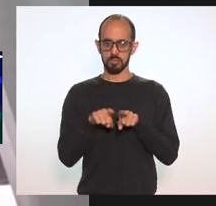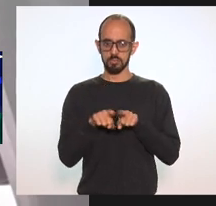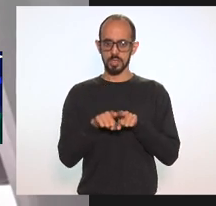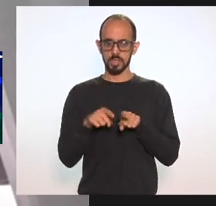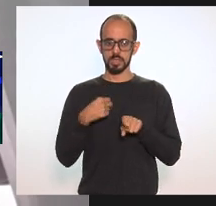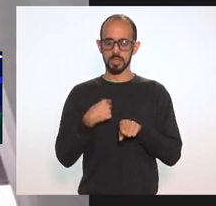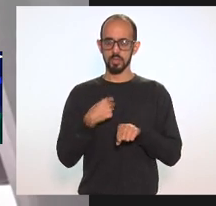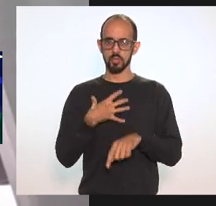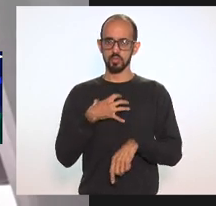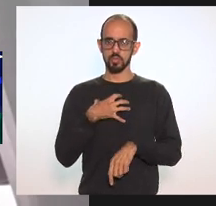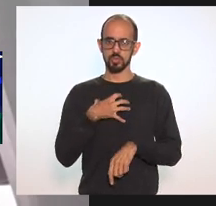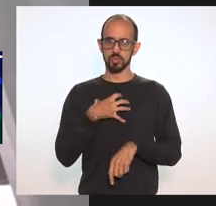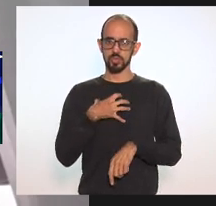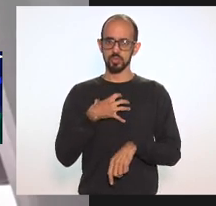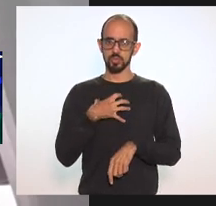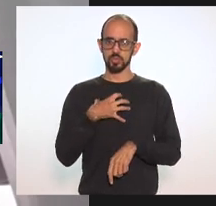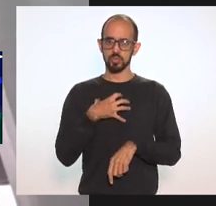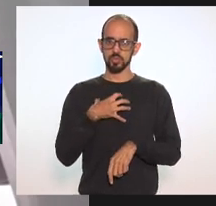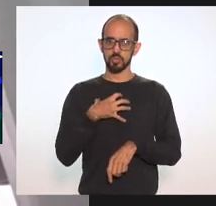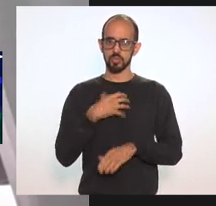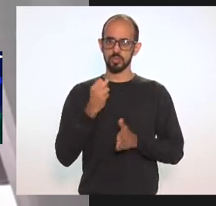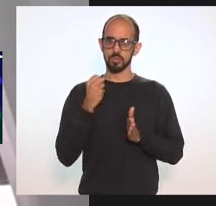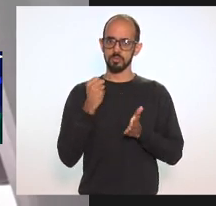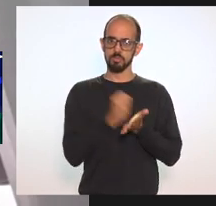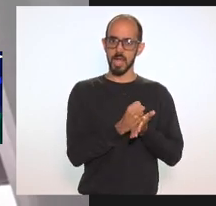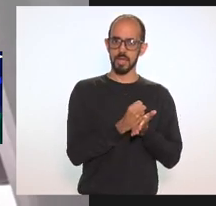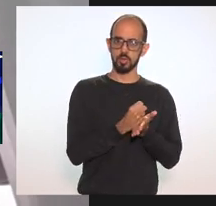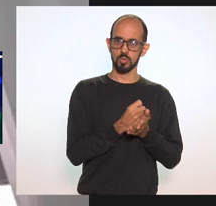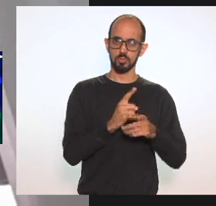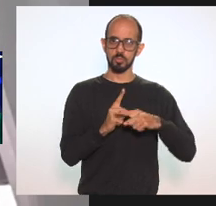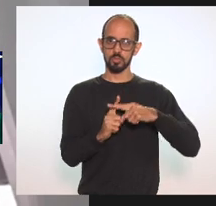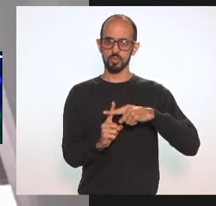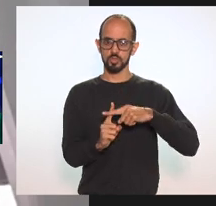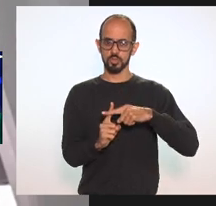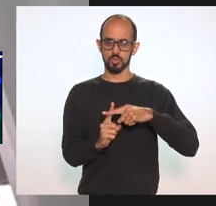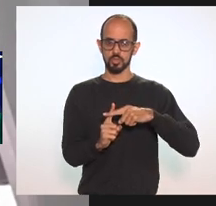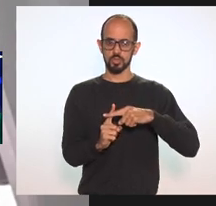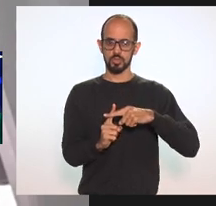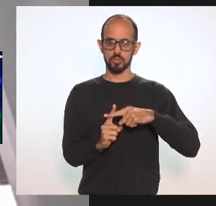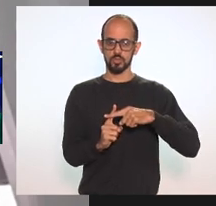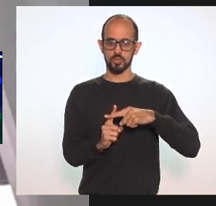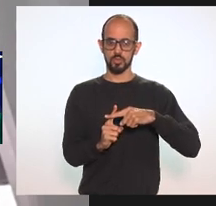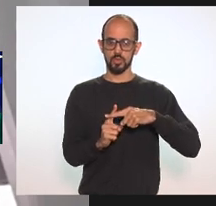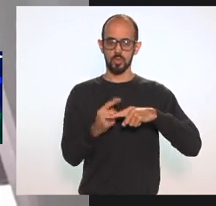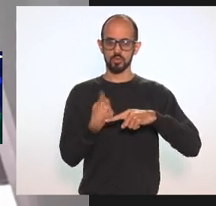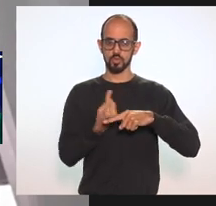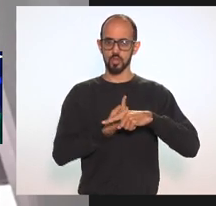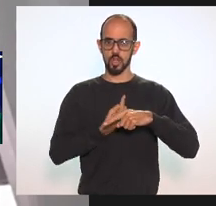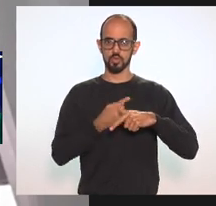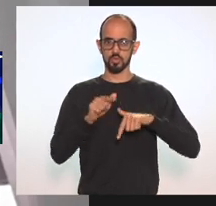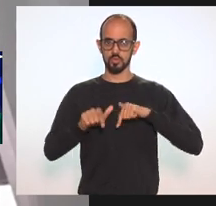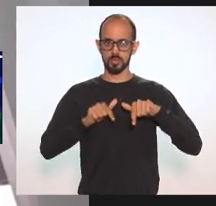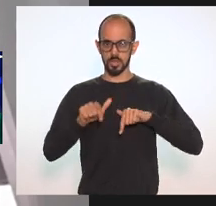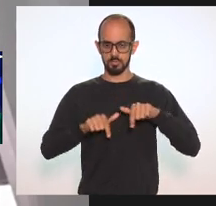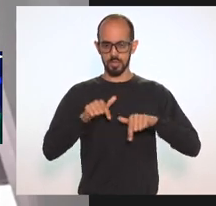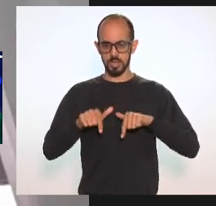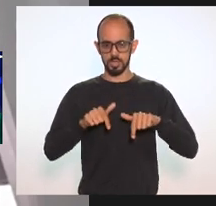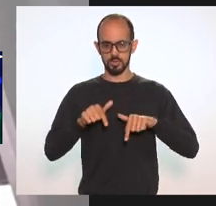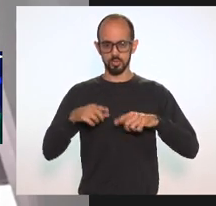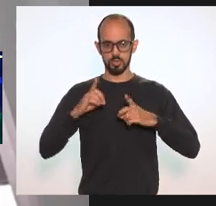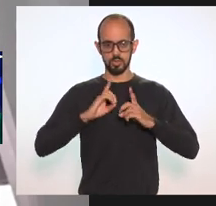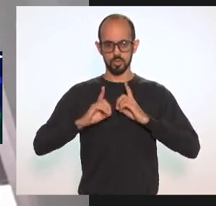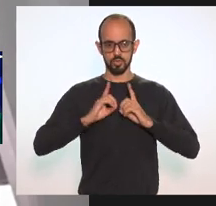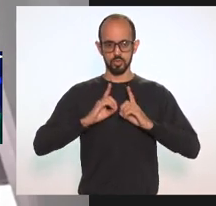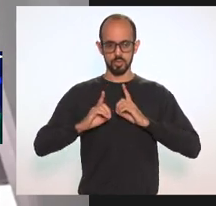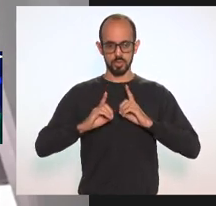estou impactada muito positivamente fonso a os nossos trabalhos com as nossas discussões